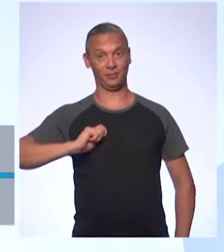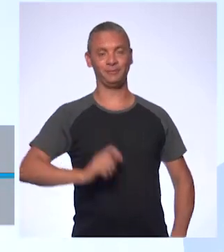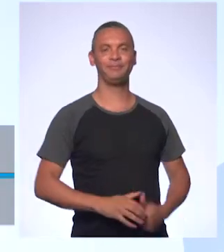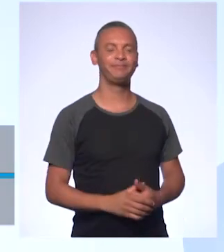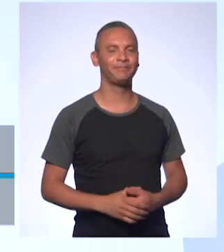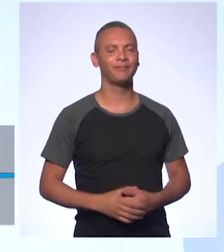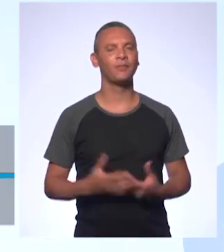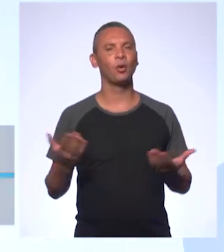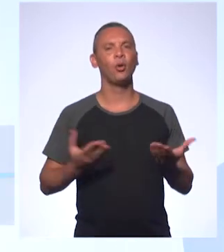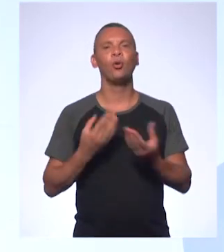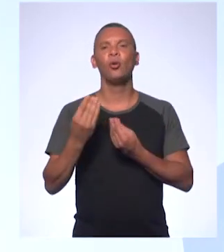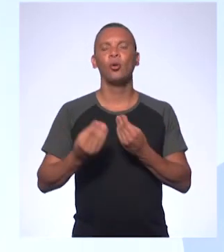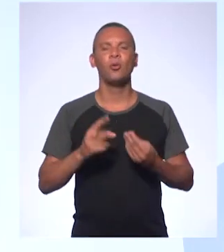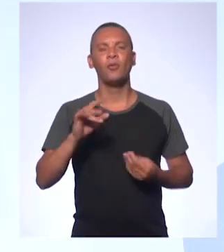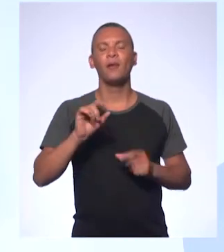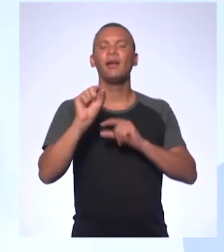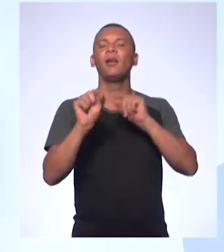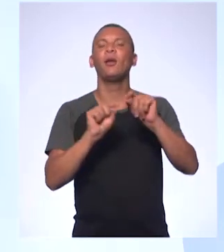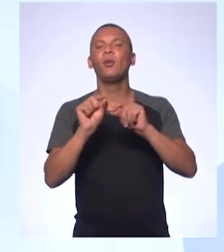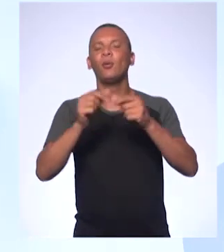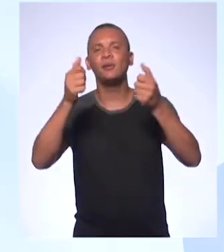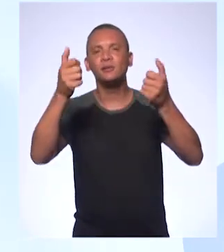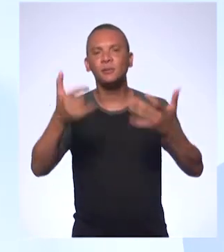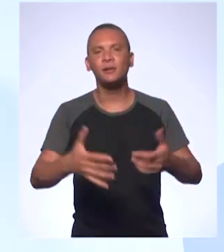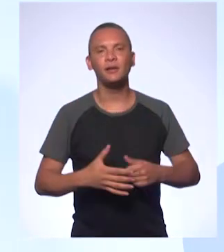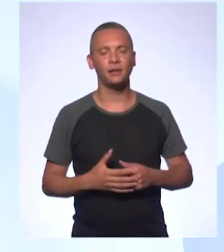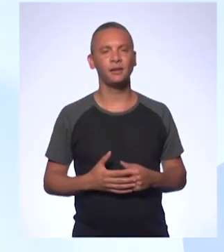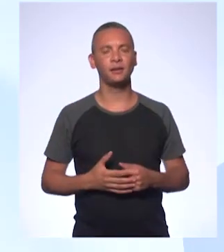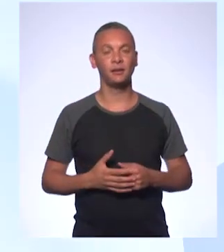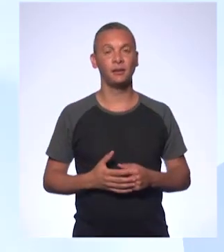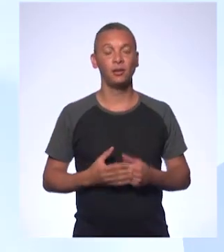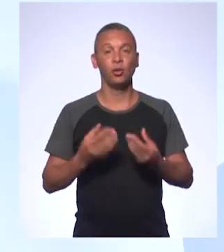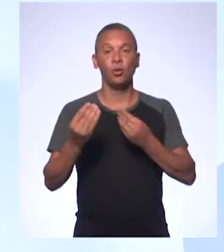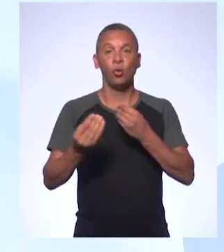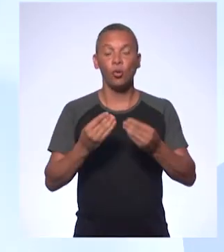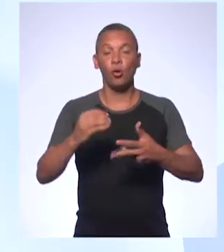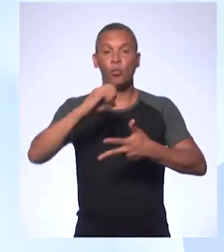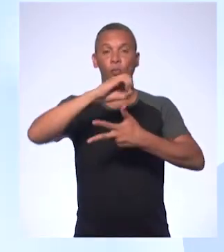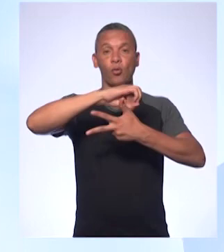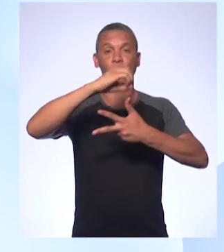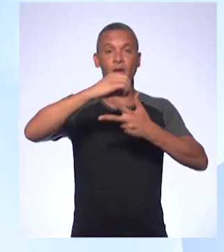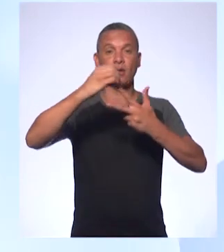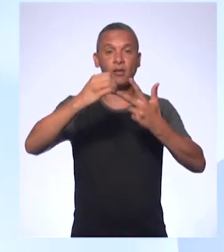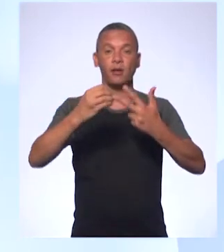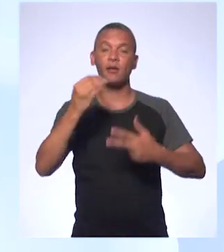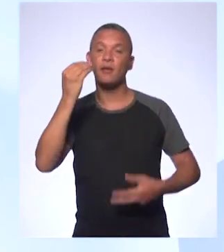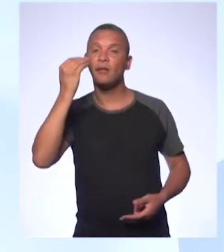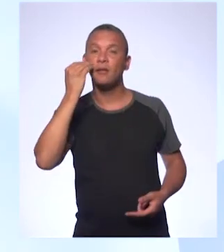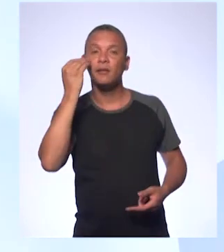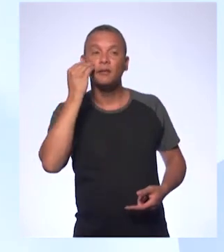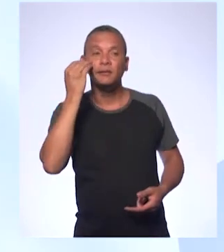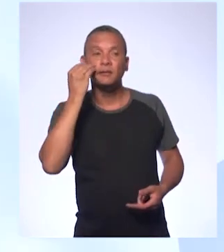fazer o seguinte hoje. Hoje a gente vai trabalhar as questões do Enem. Eu vou tentar